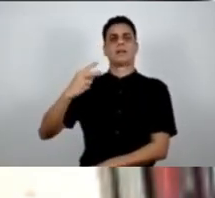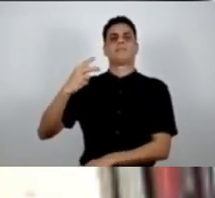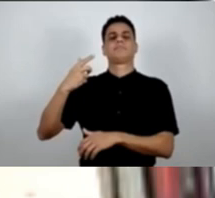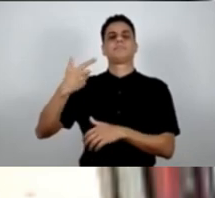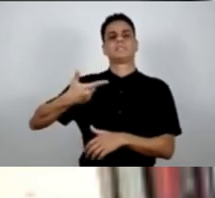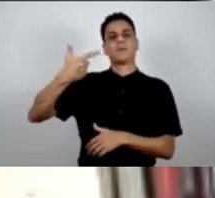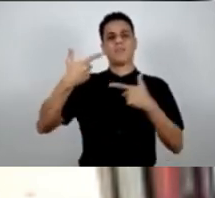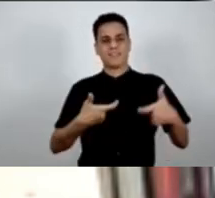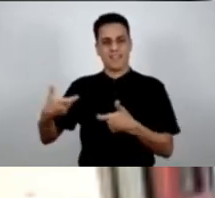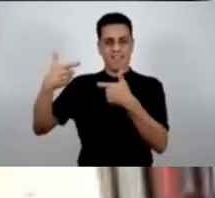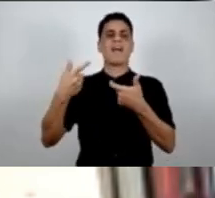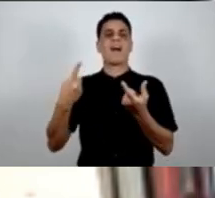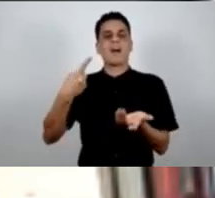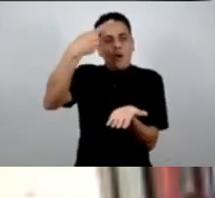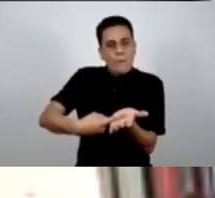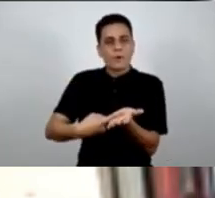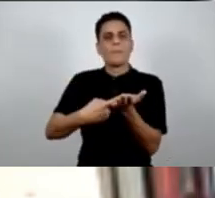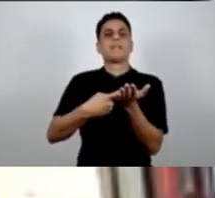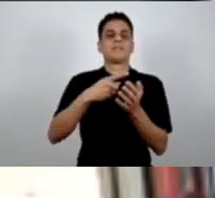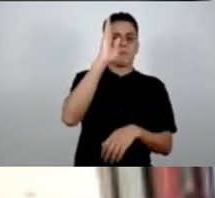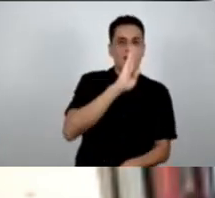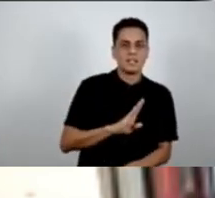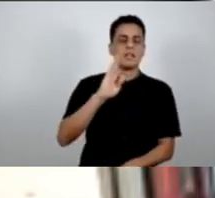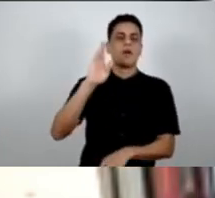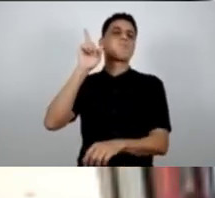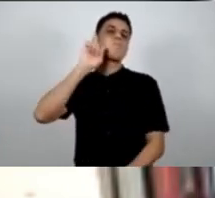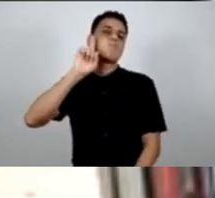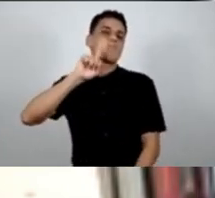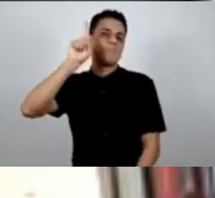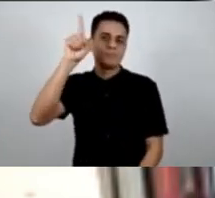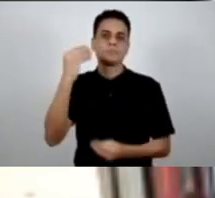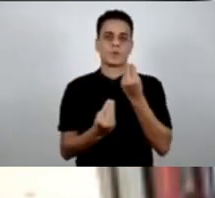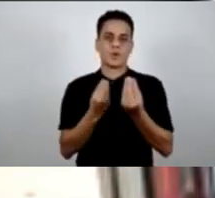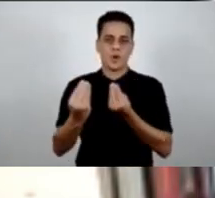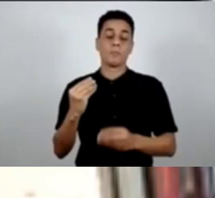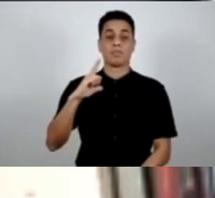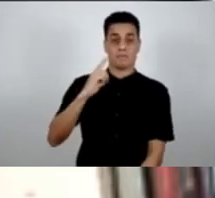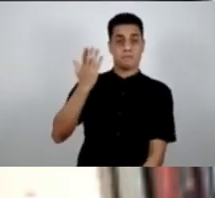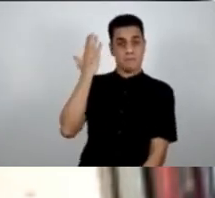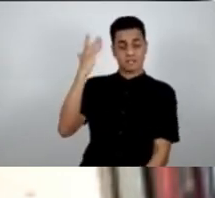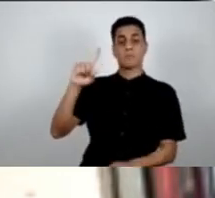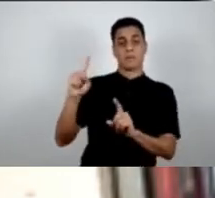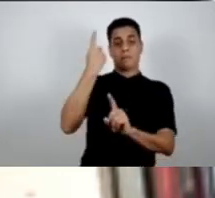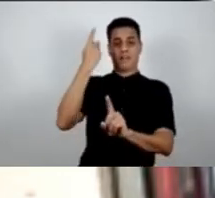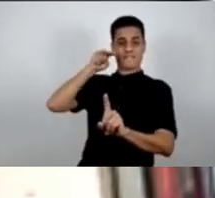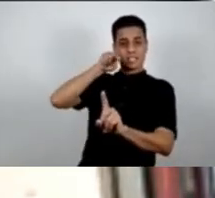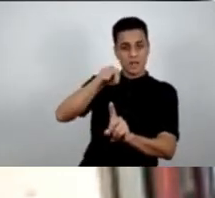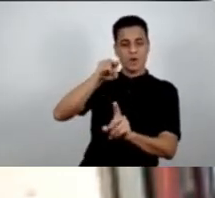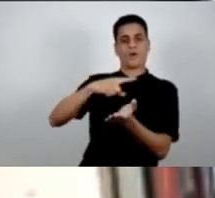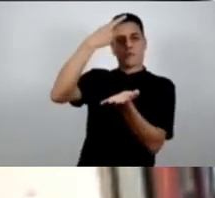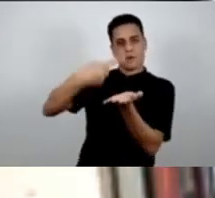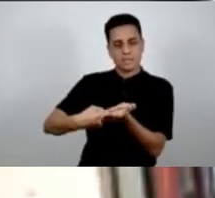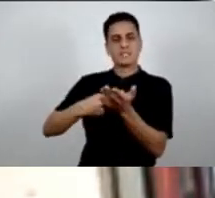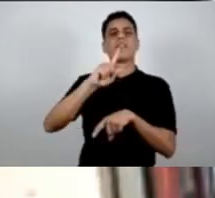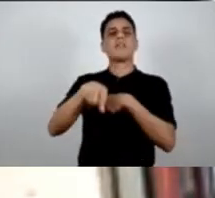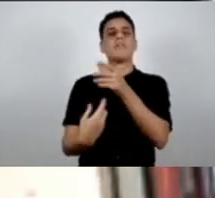aquela primeira visão do Brasil dada pelo Orson Welles, né? Aliança, aí vem o Zé Carioca, não